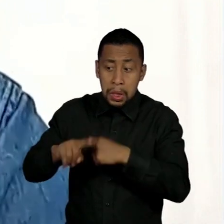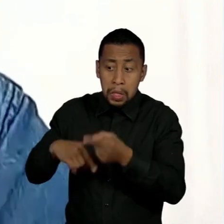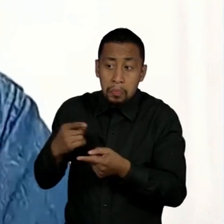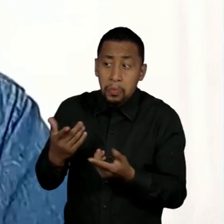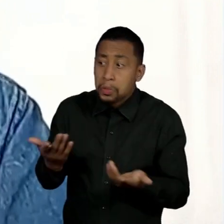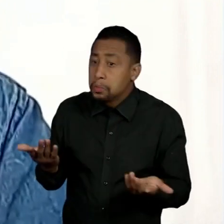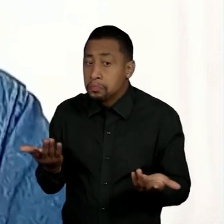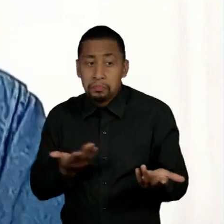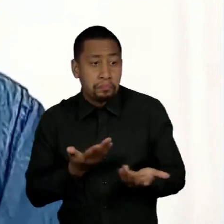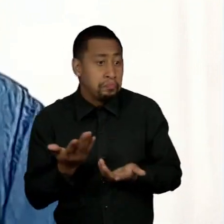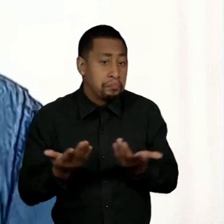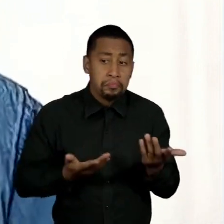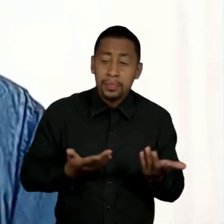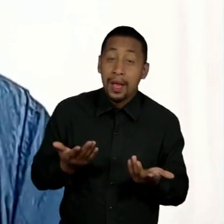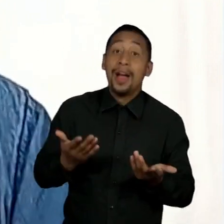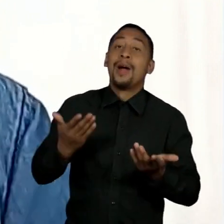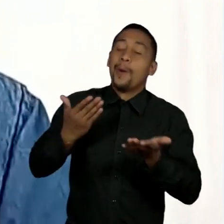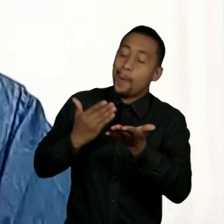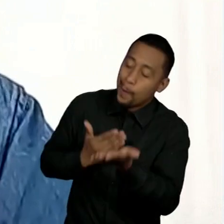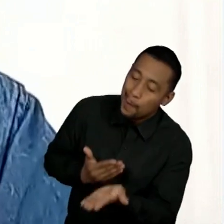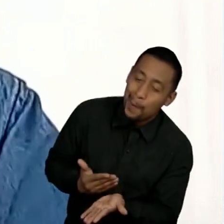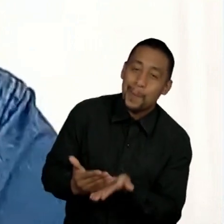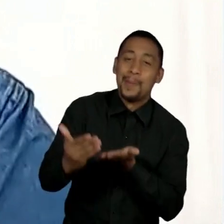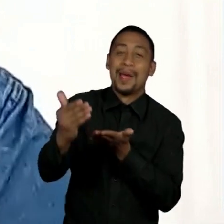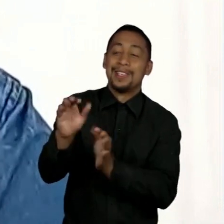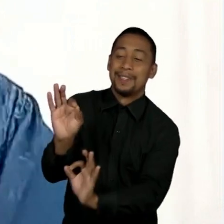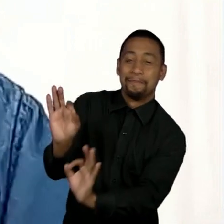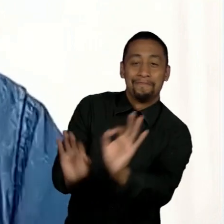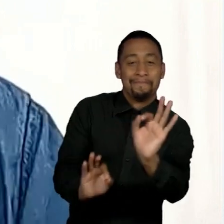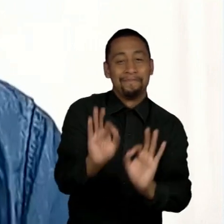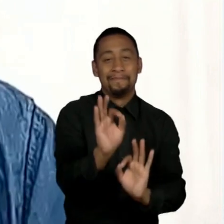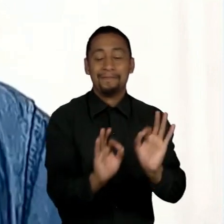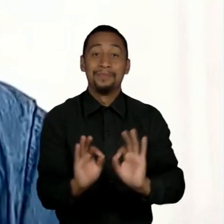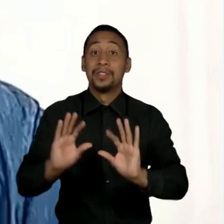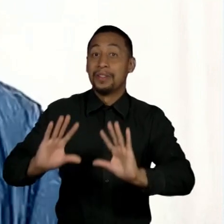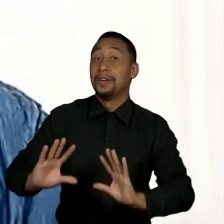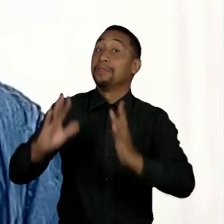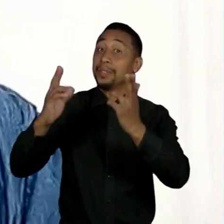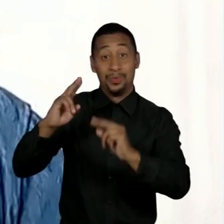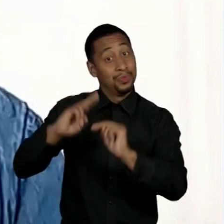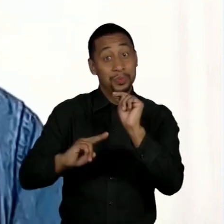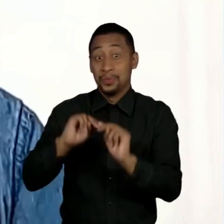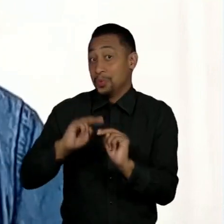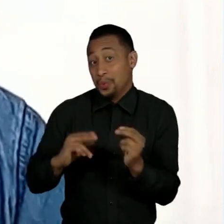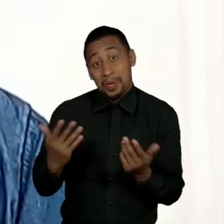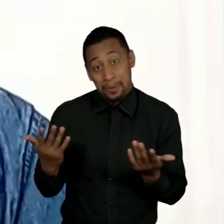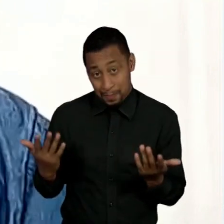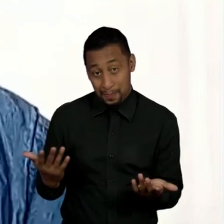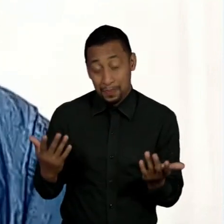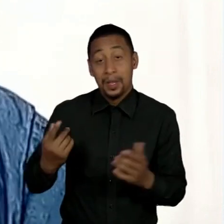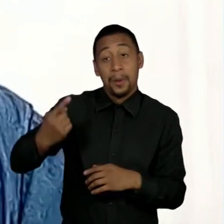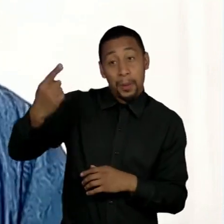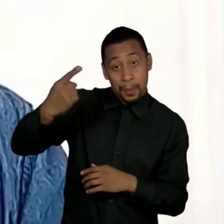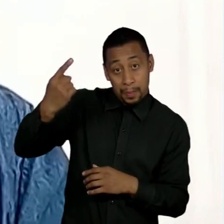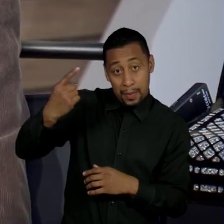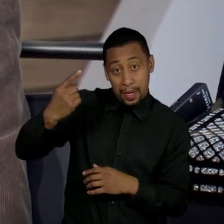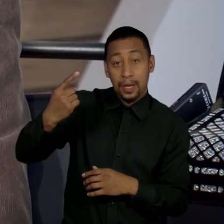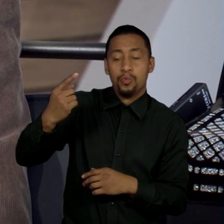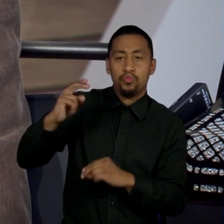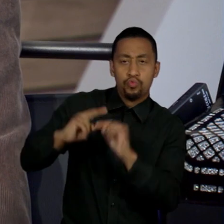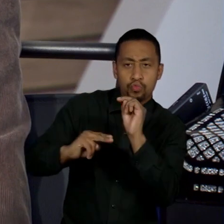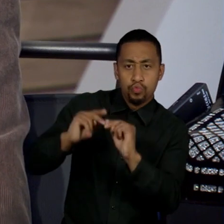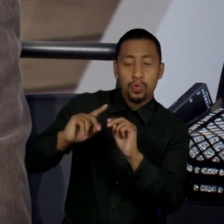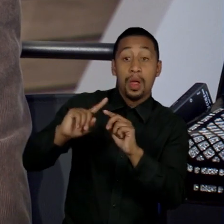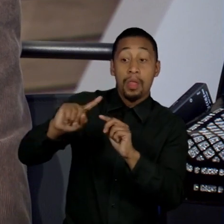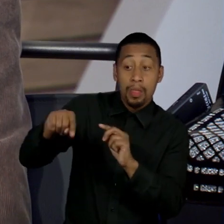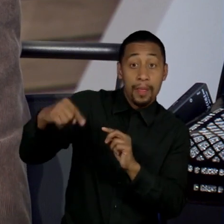cadeia produtiva, que é a cadeia produtiva do São João. E aí, como nós estamos colocando aqui o mês de junho ou mês de julho,